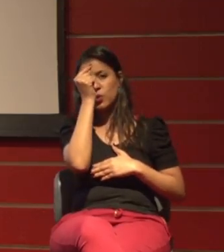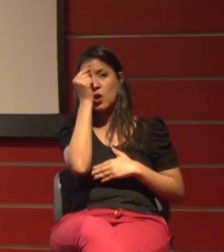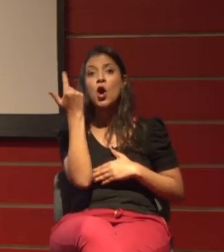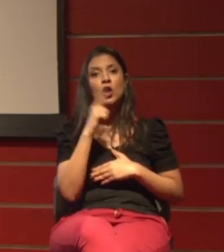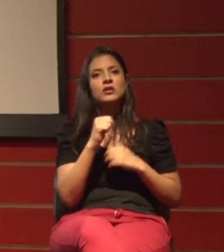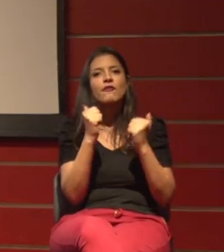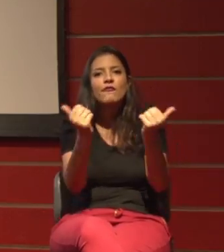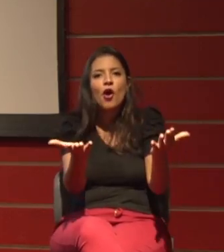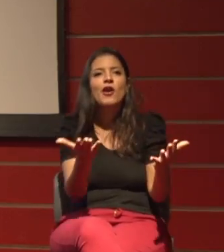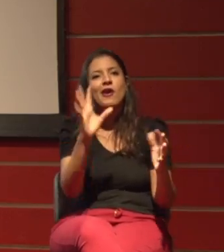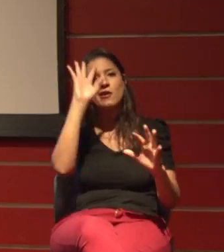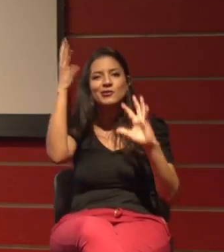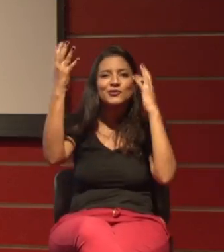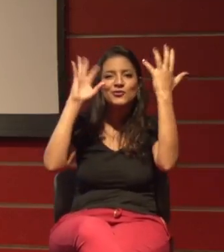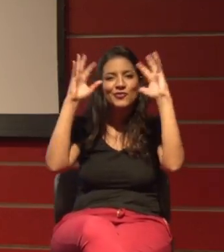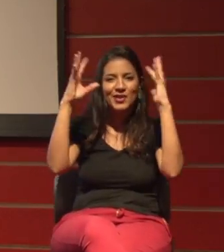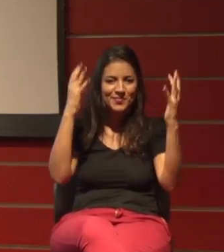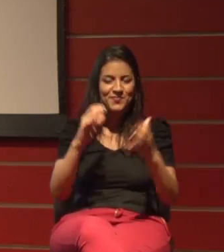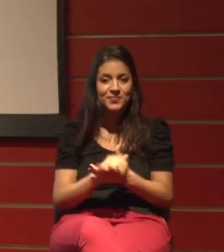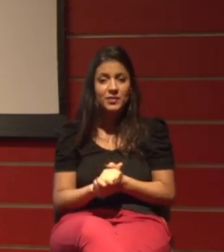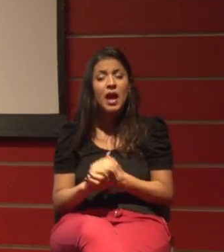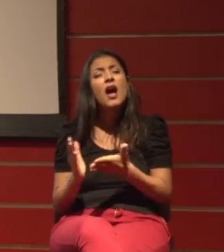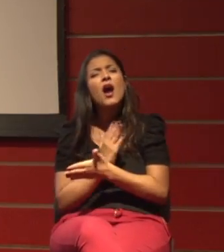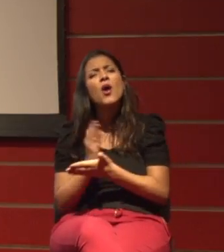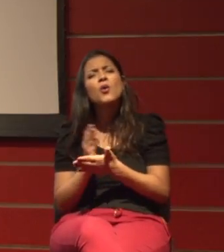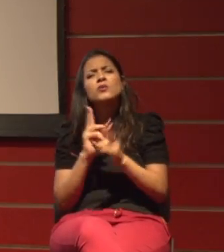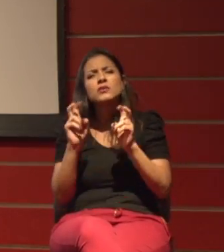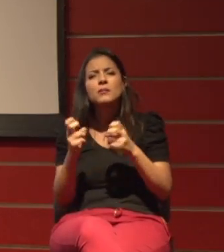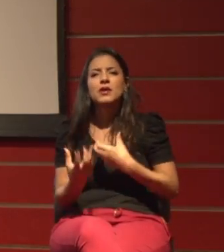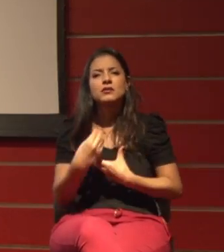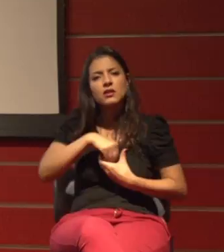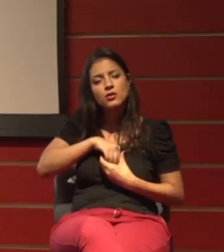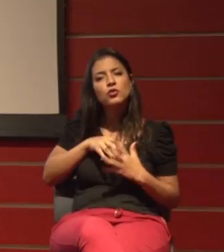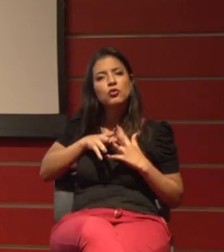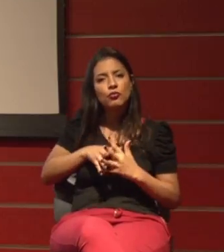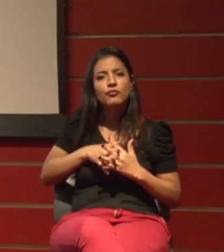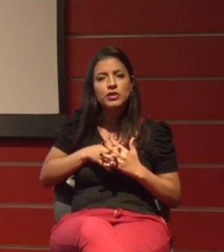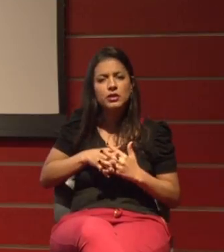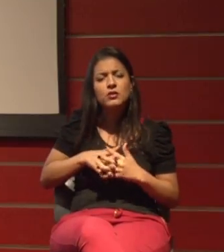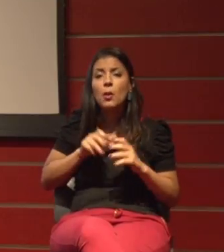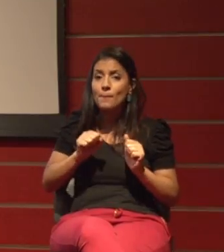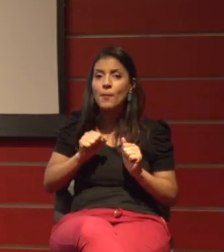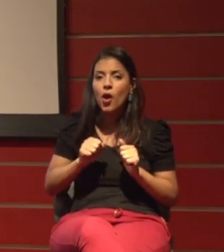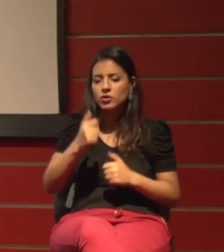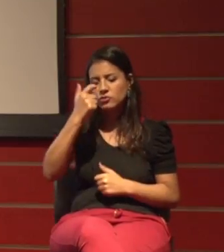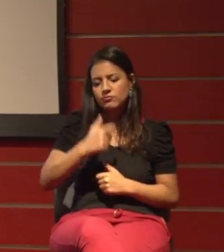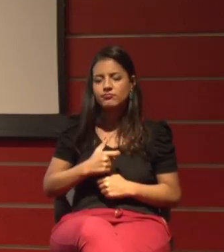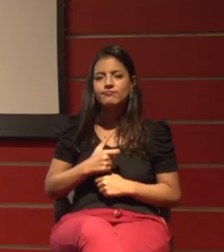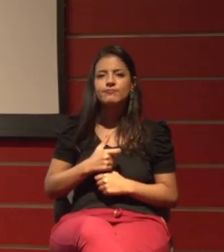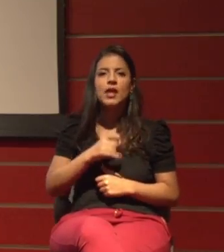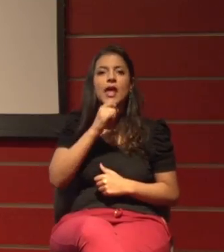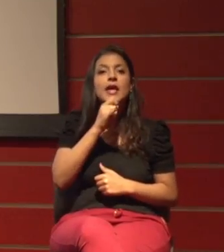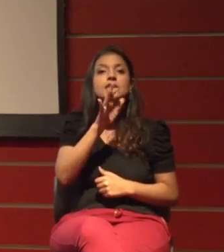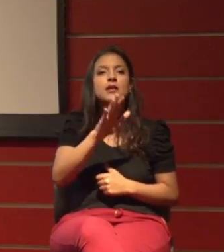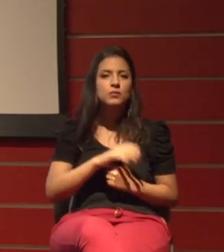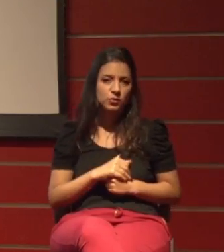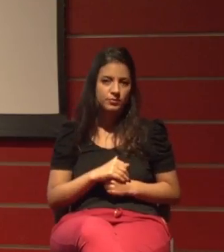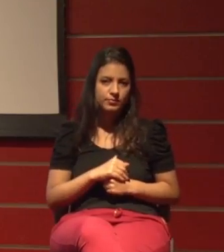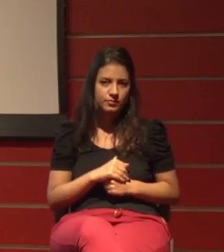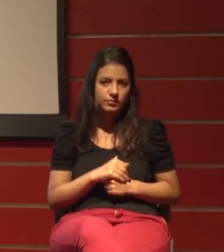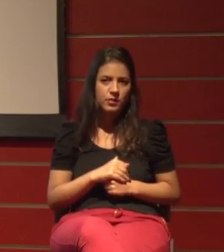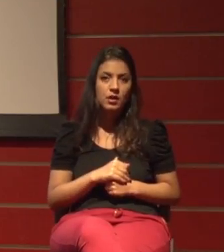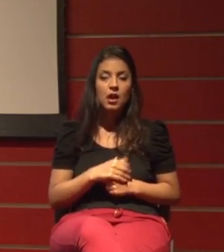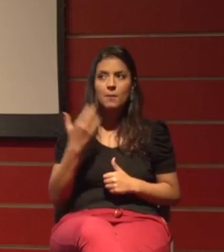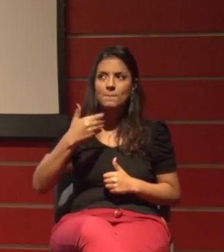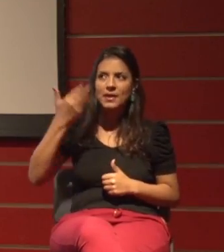conflito interno que podem ser trabalhados individualmente ou em conjunto no mesmo personagem exemplo um dizendo ao Deus ao